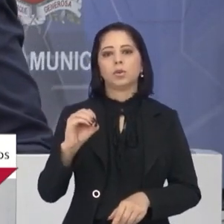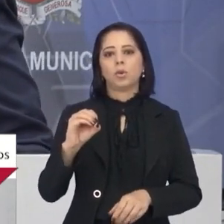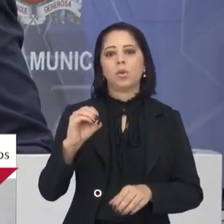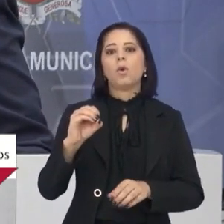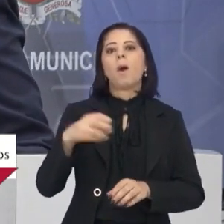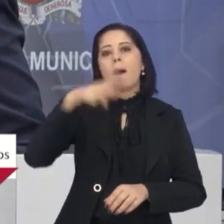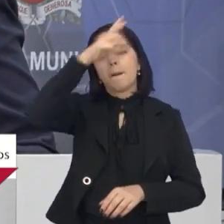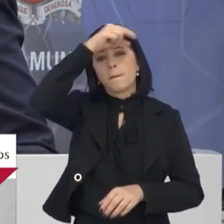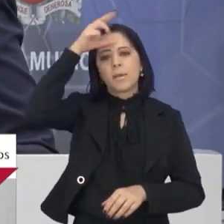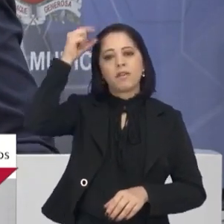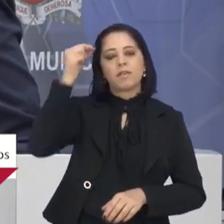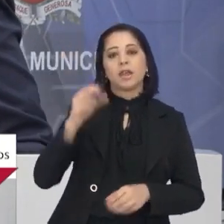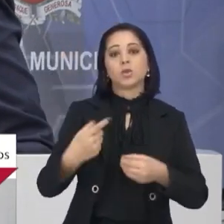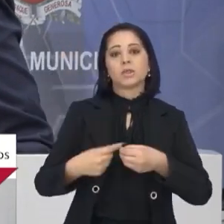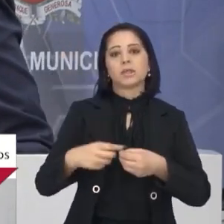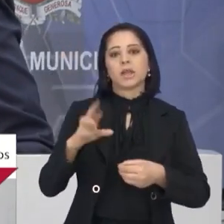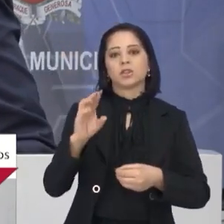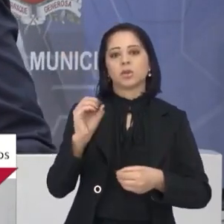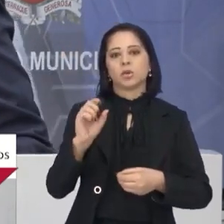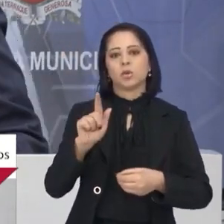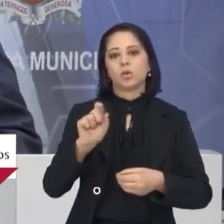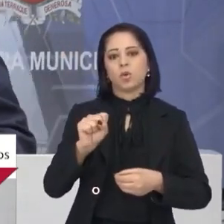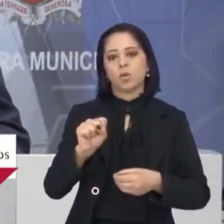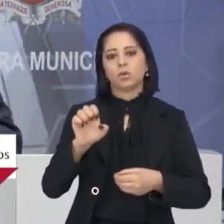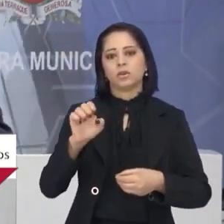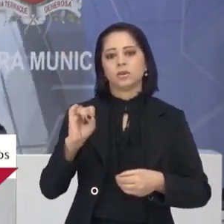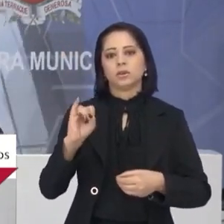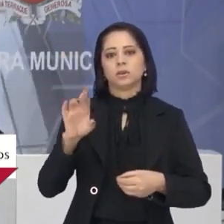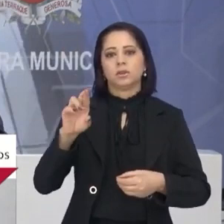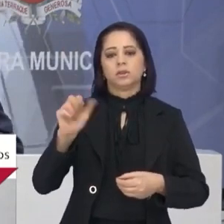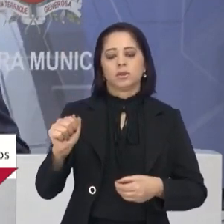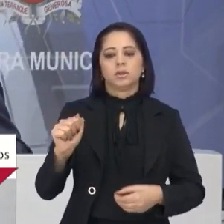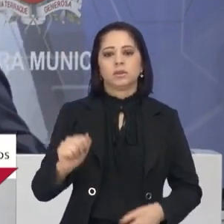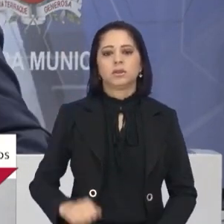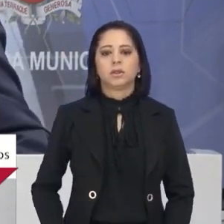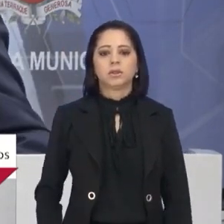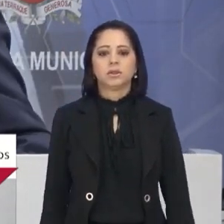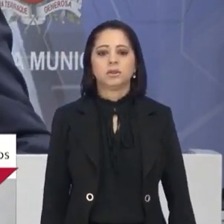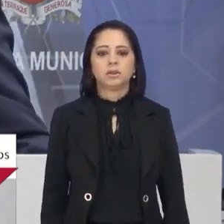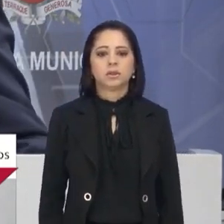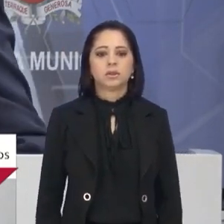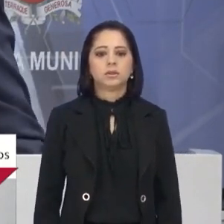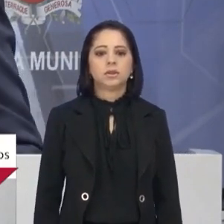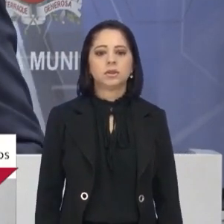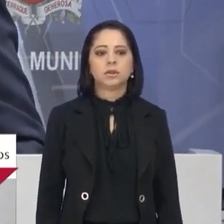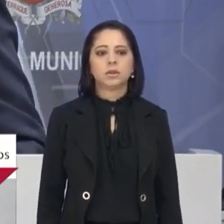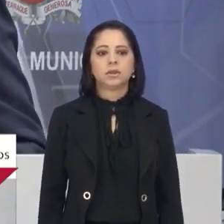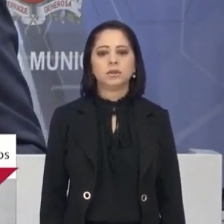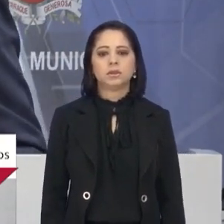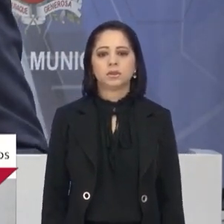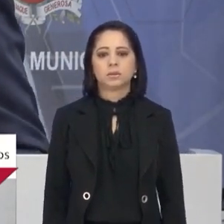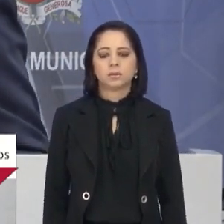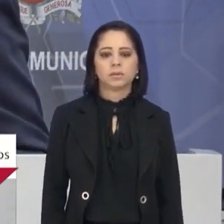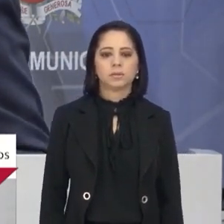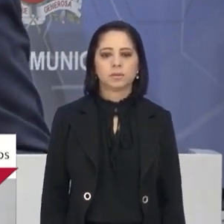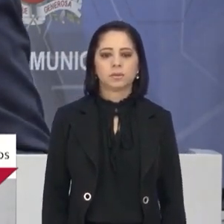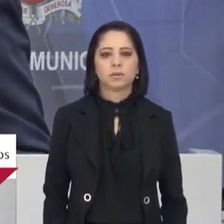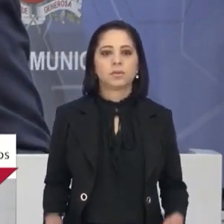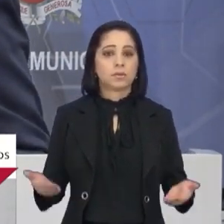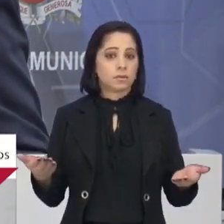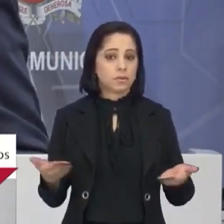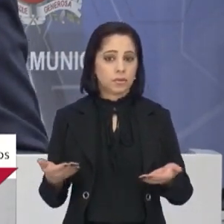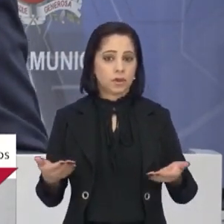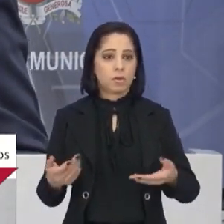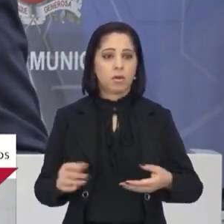anunciarei outros nomes que também estão conosco nesta manhã vamos ouvir nesse momento também